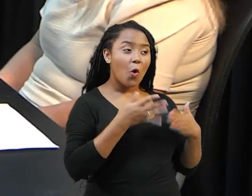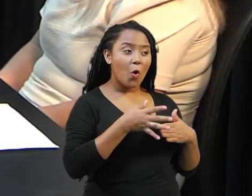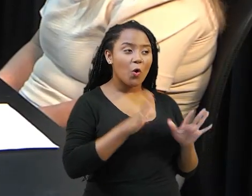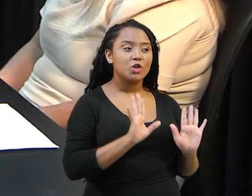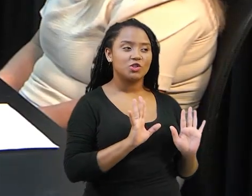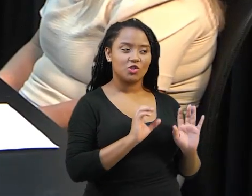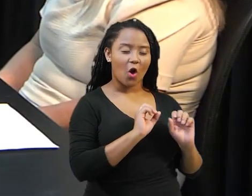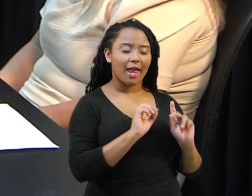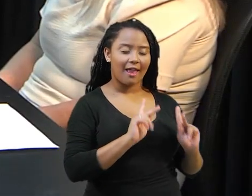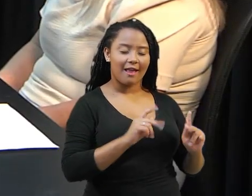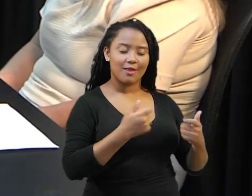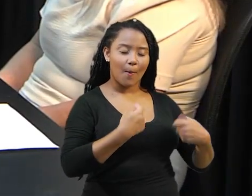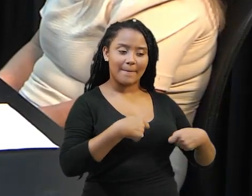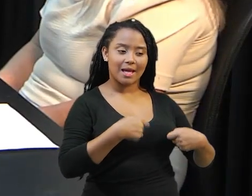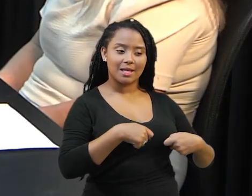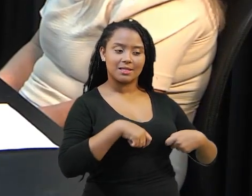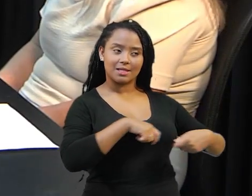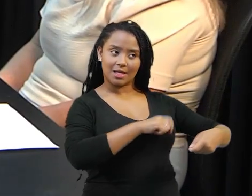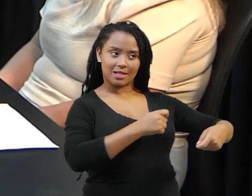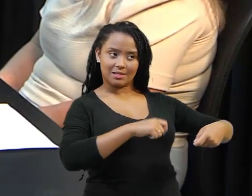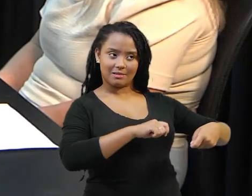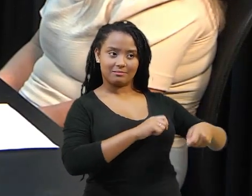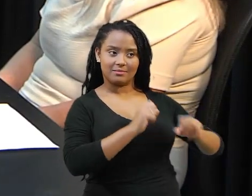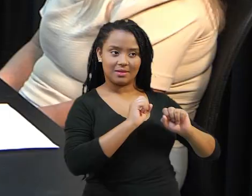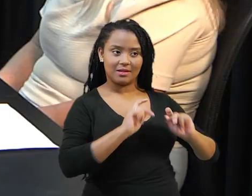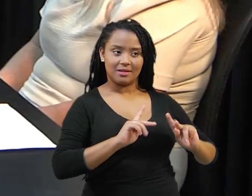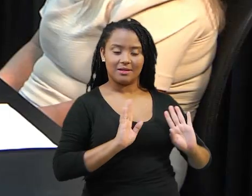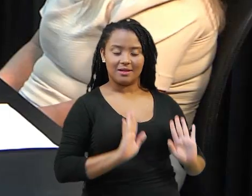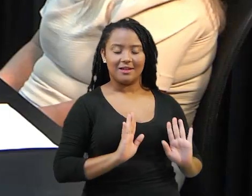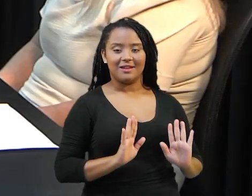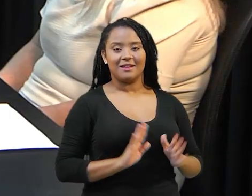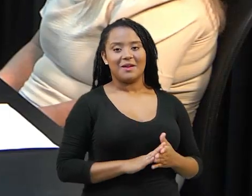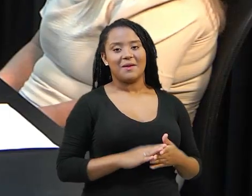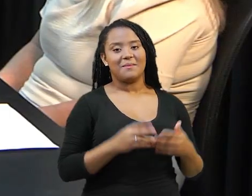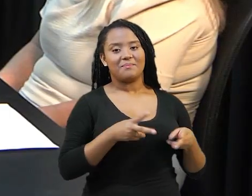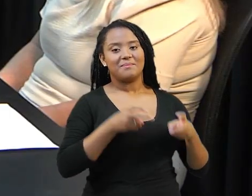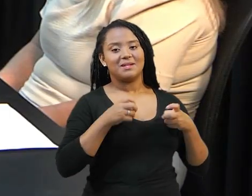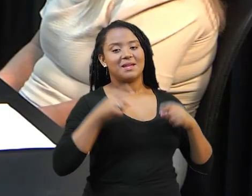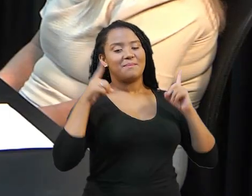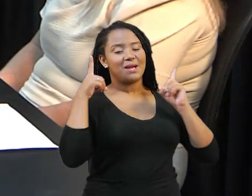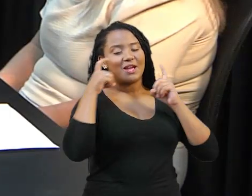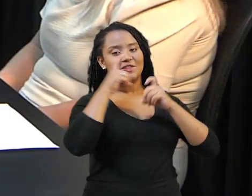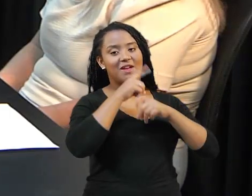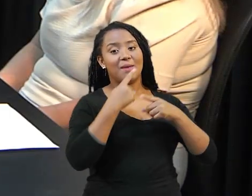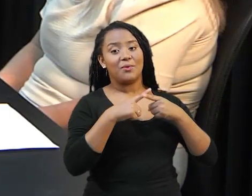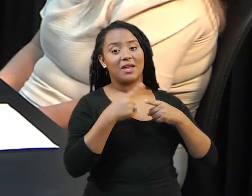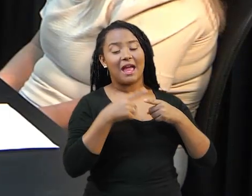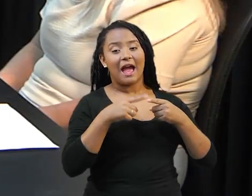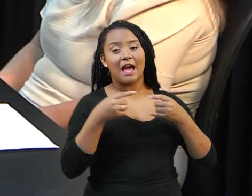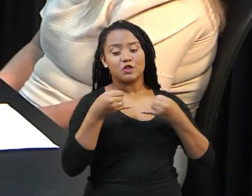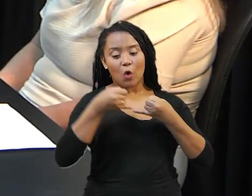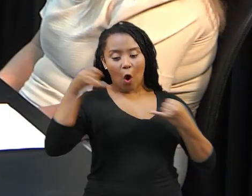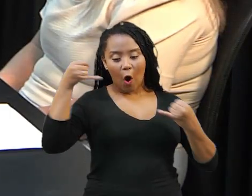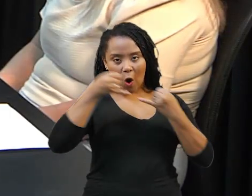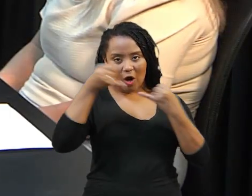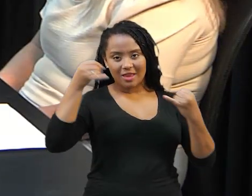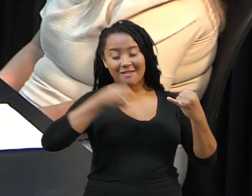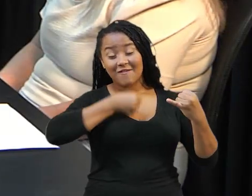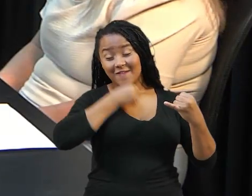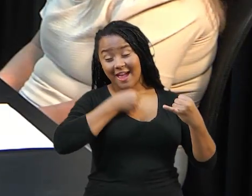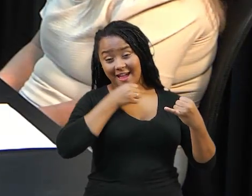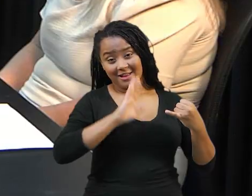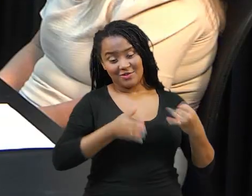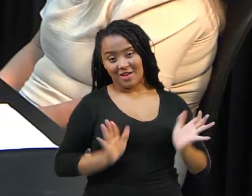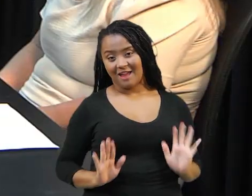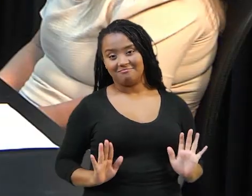passar, porque ele estava tendo dificuldade de afinar o violino ali. O violino, quando fica muito tempo sem tocar. A corda tá velha.